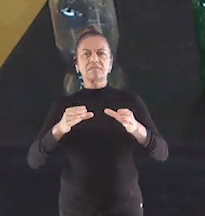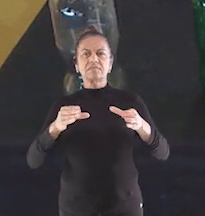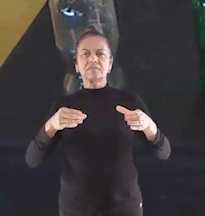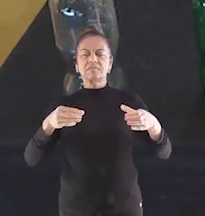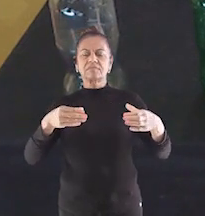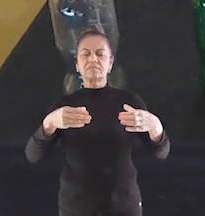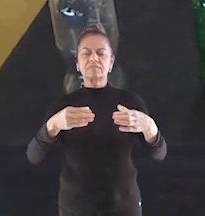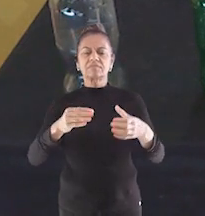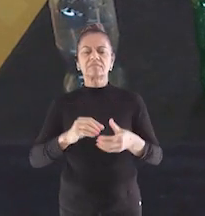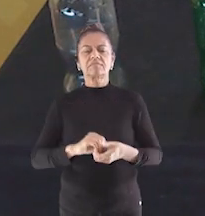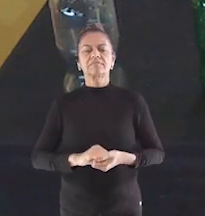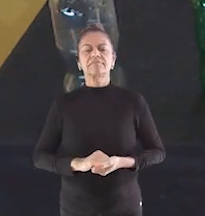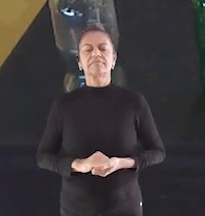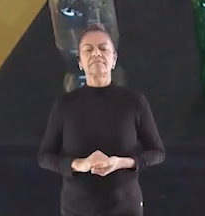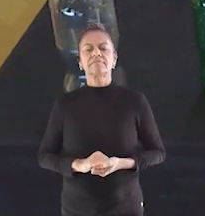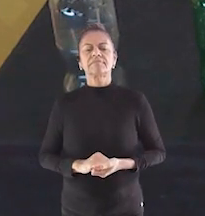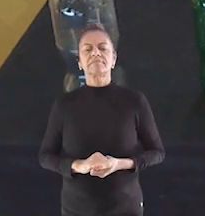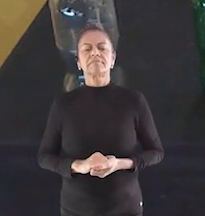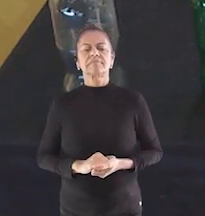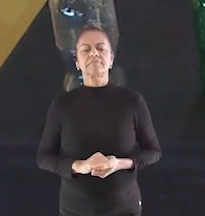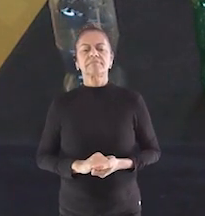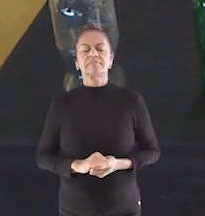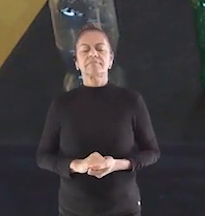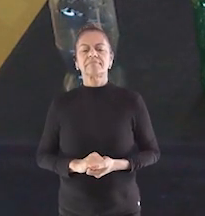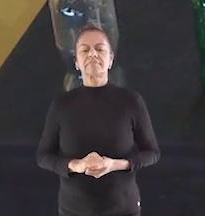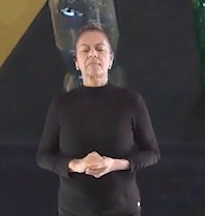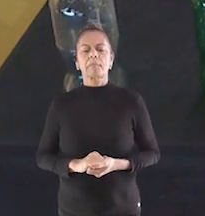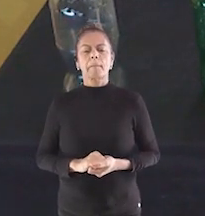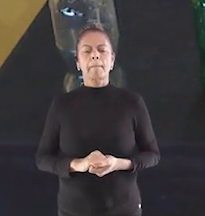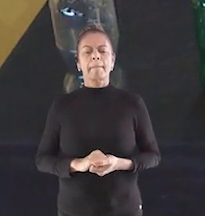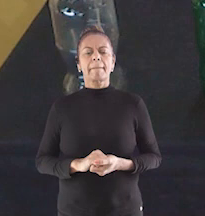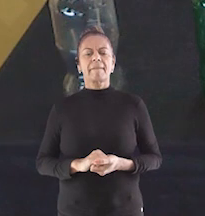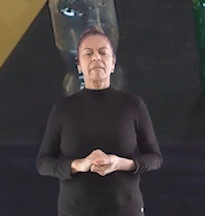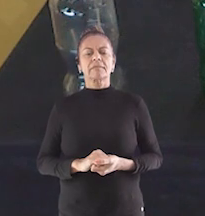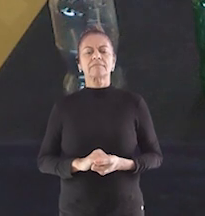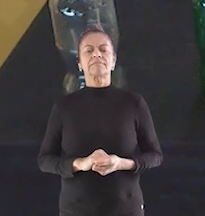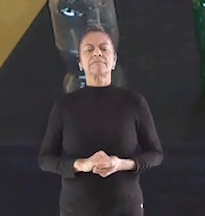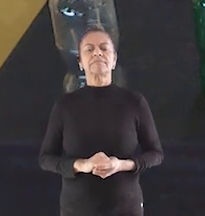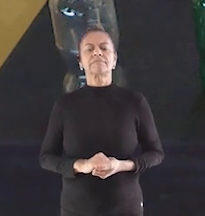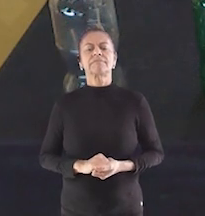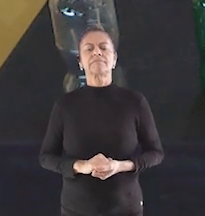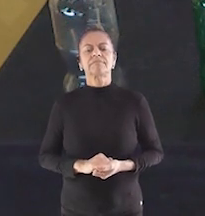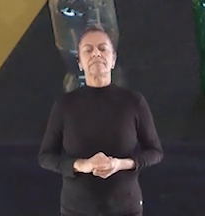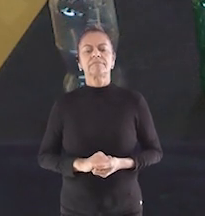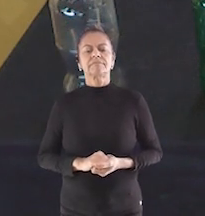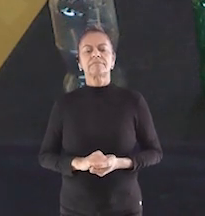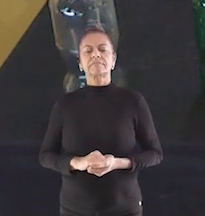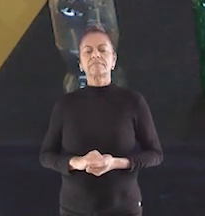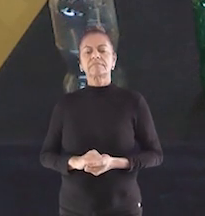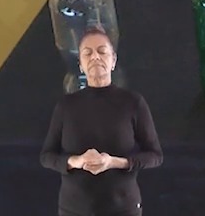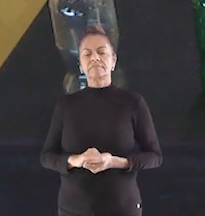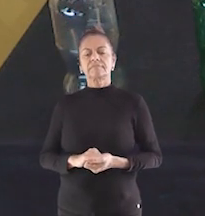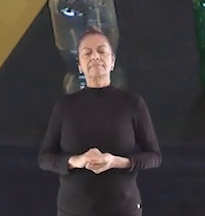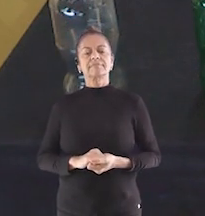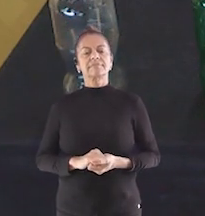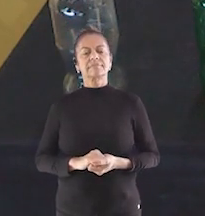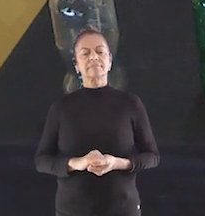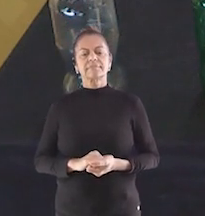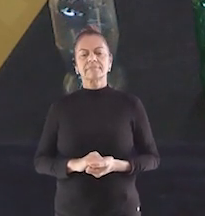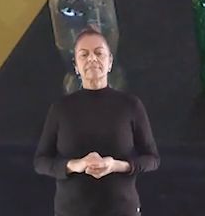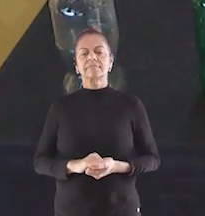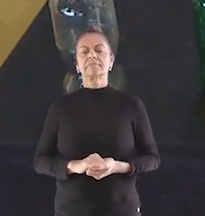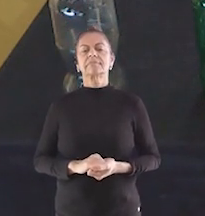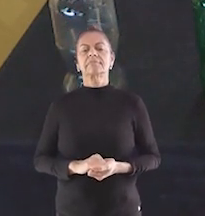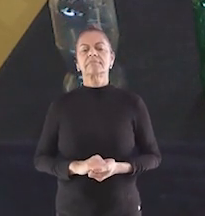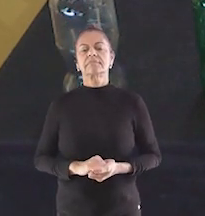E aí, nesse caso, o seu vulcão vai ficar menos durável. Se você fizer com argila, vai ficar mais durável. Você